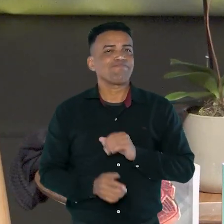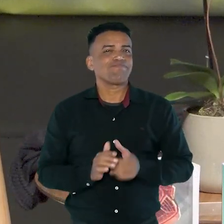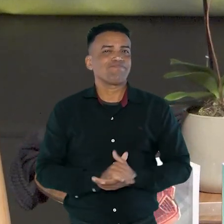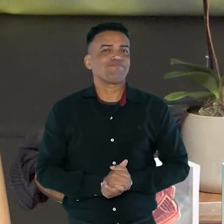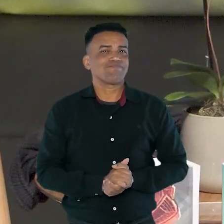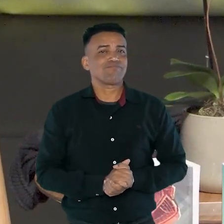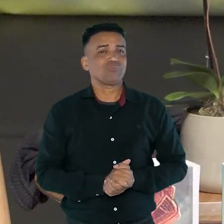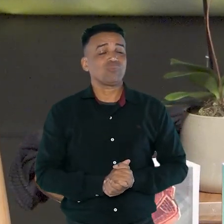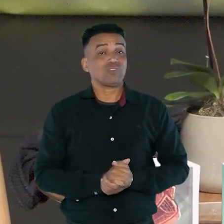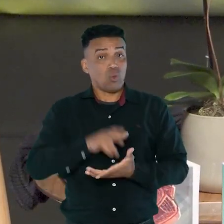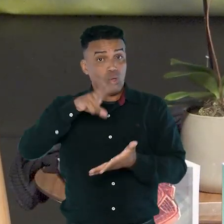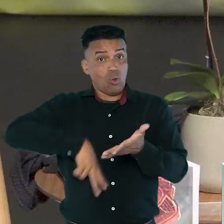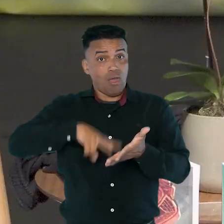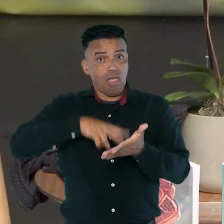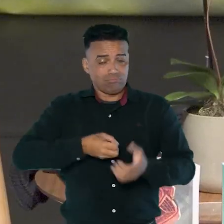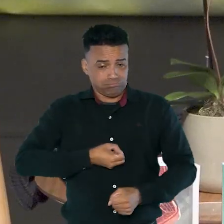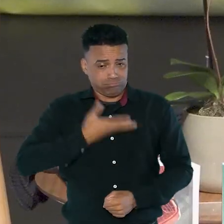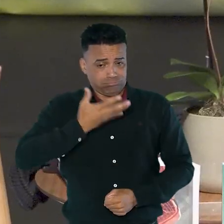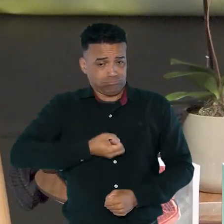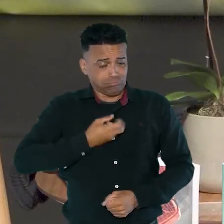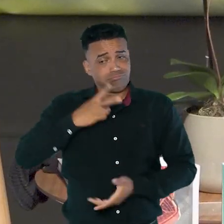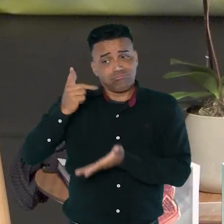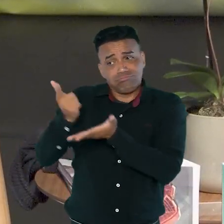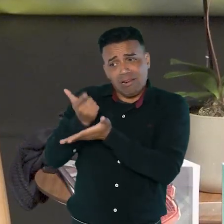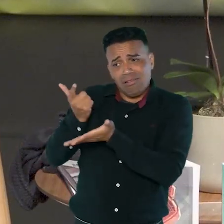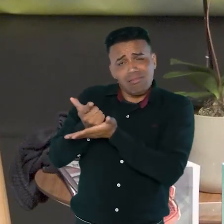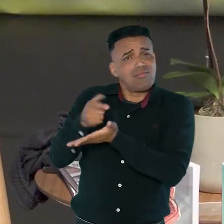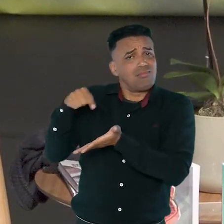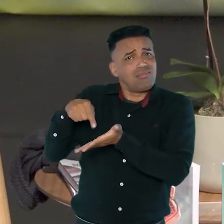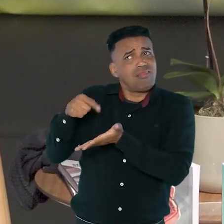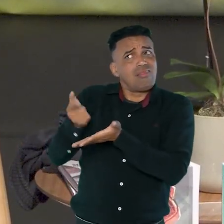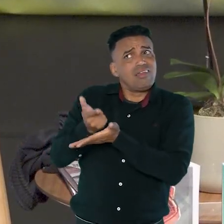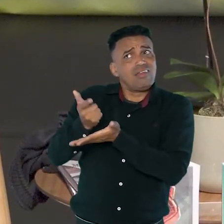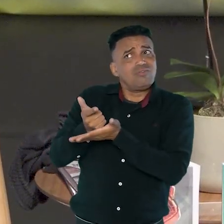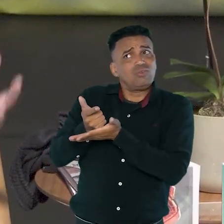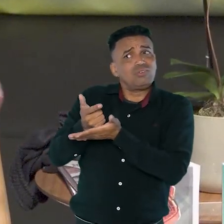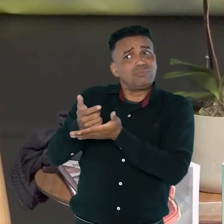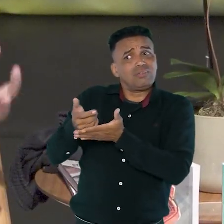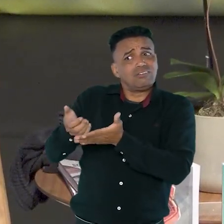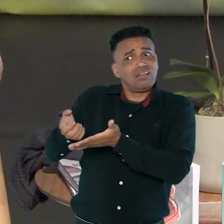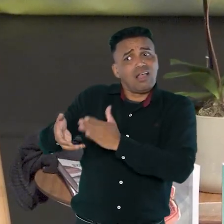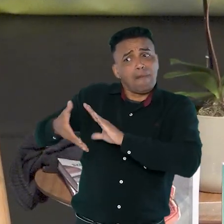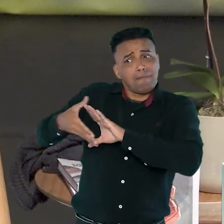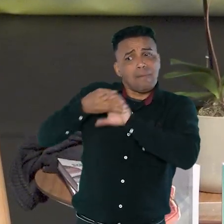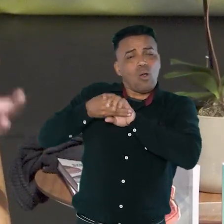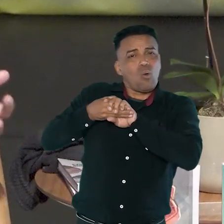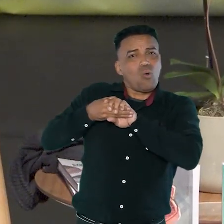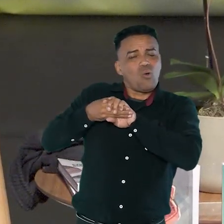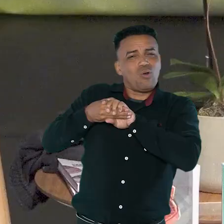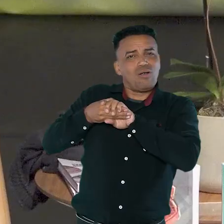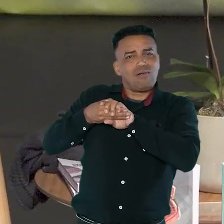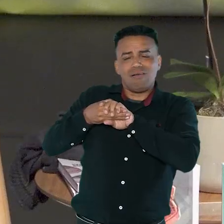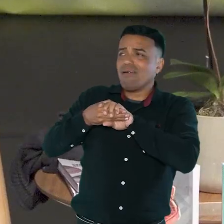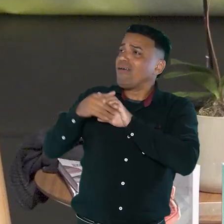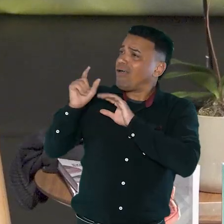Quando eu leio um poema, um livro, é como se o livro estendesse a mão e dissesse, é